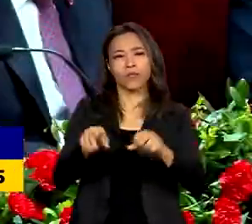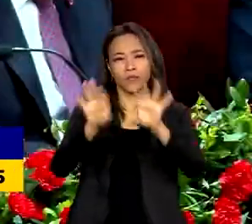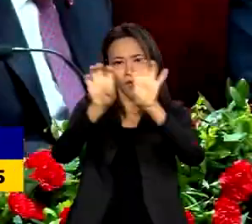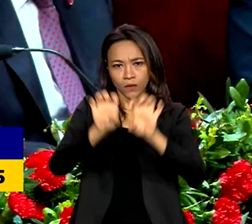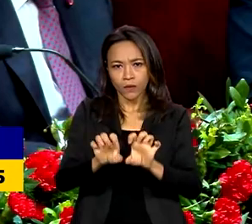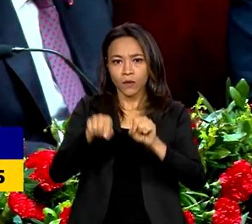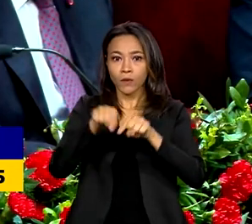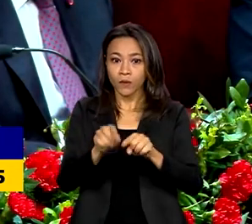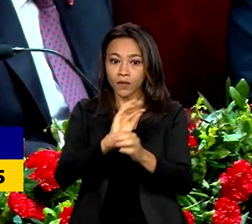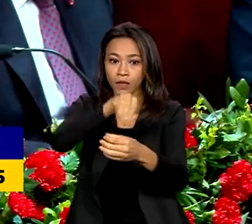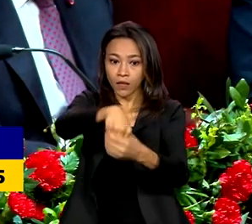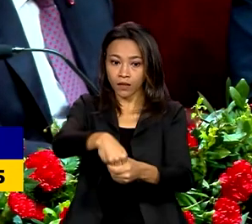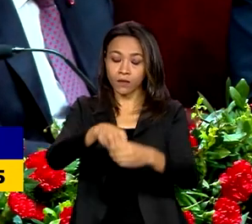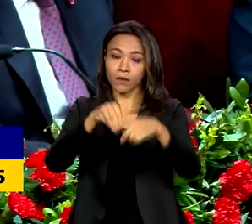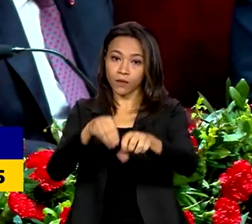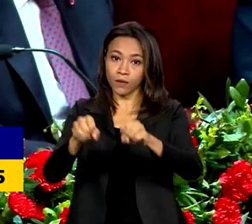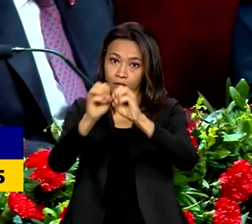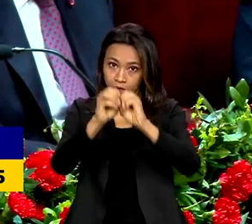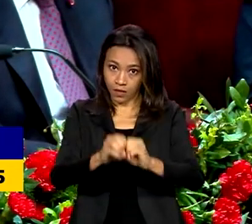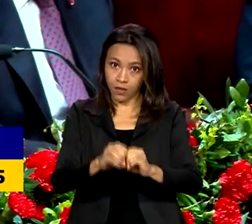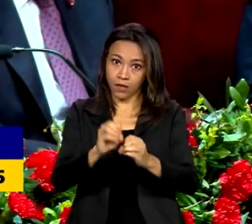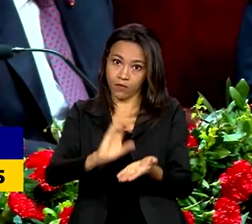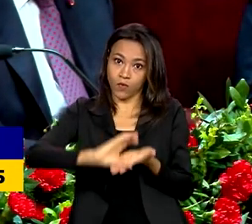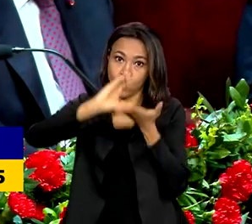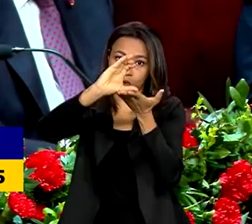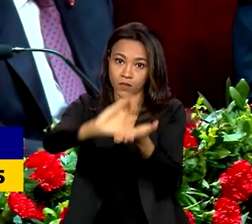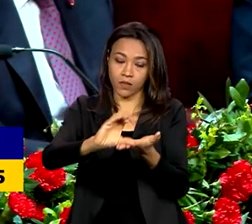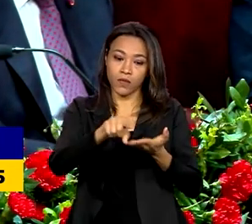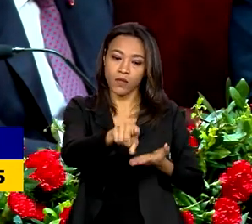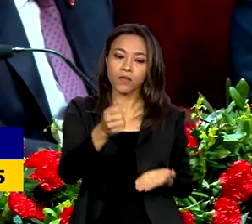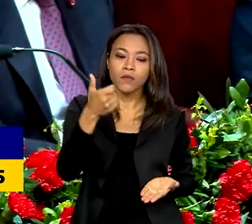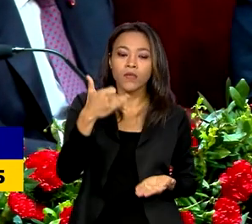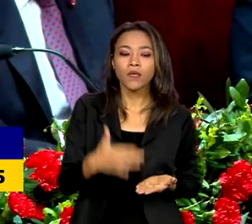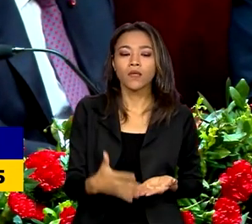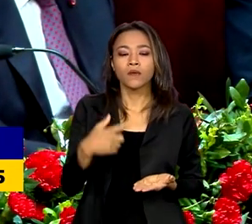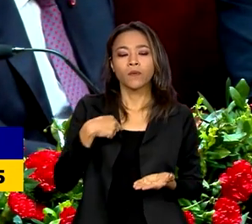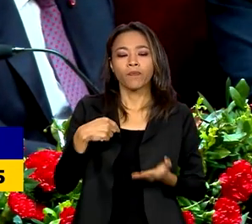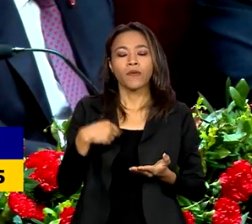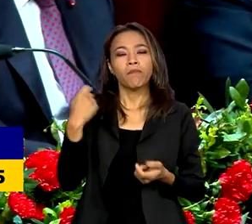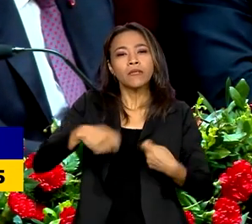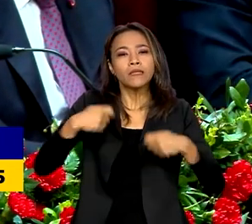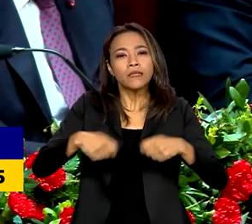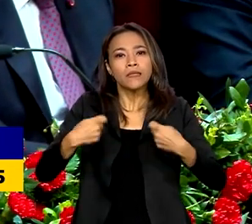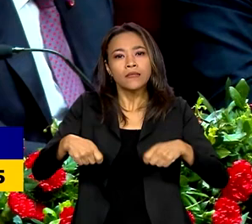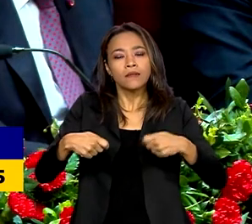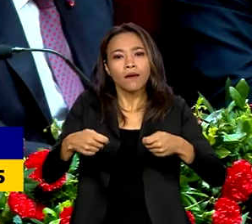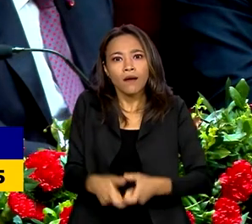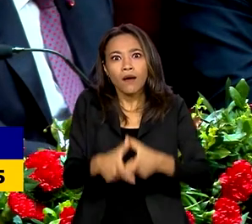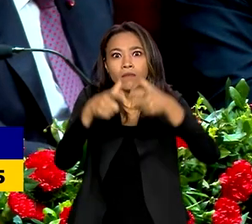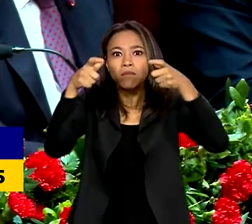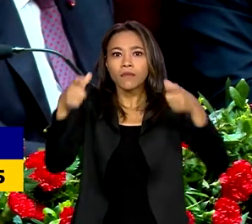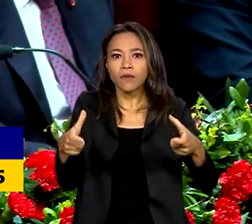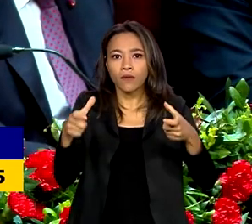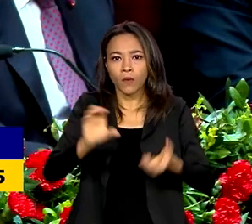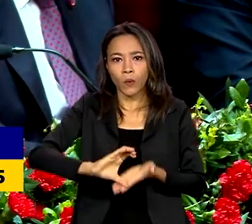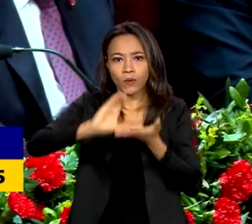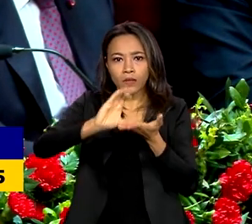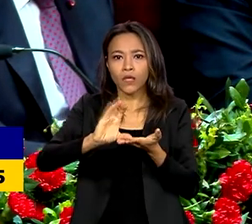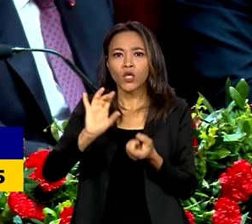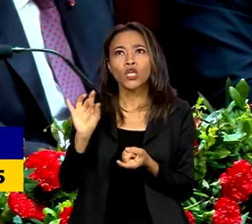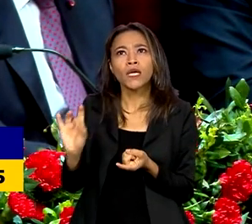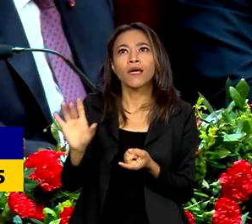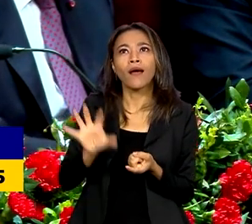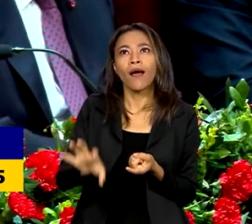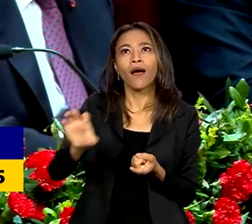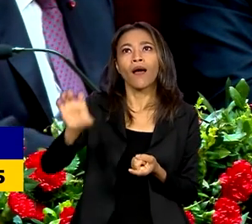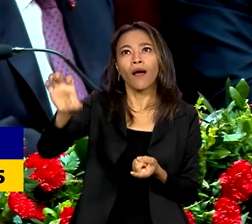Unidas. Defendemos uma reforma que resulte na ampliação do Conselho, de maneira que todas as regiões estejam